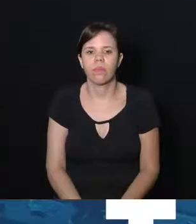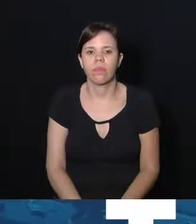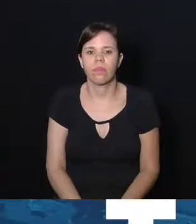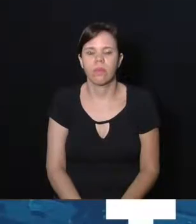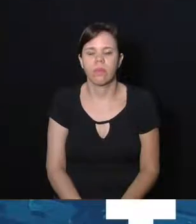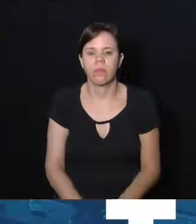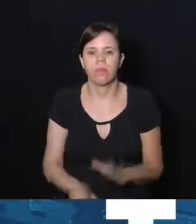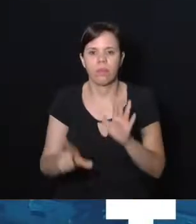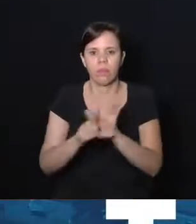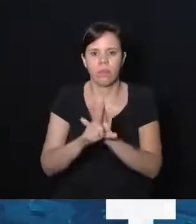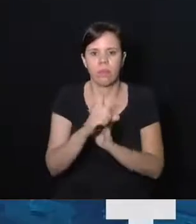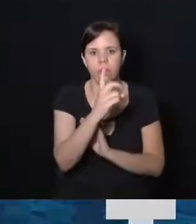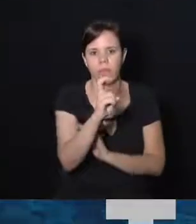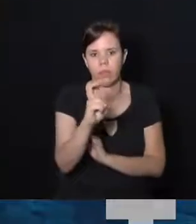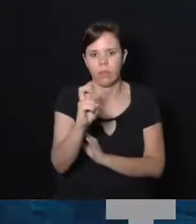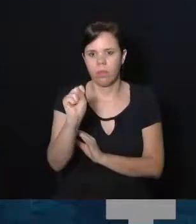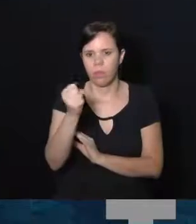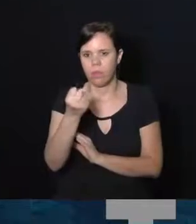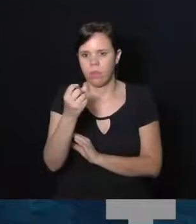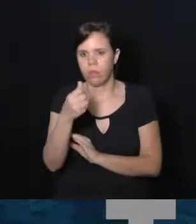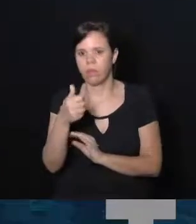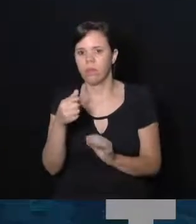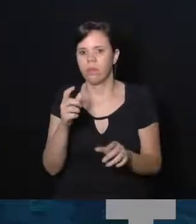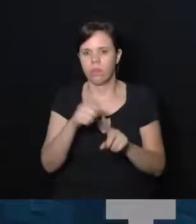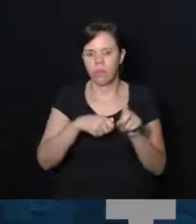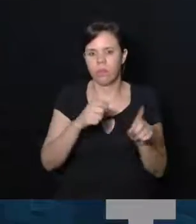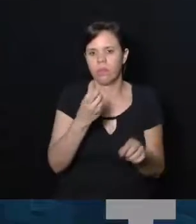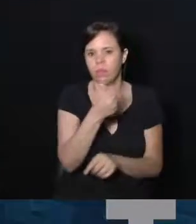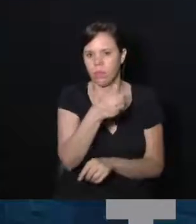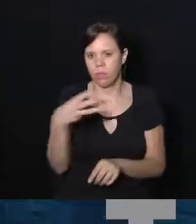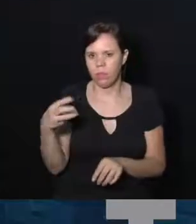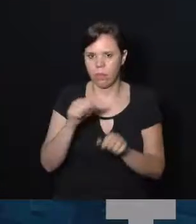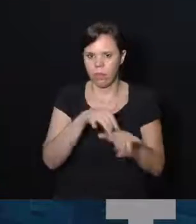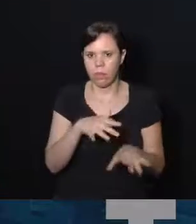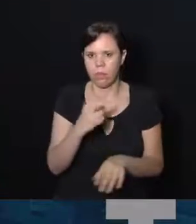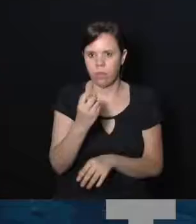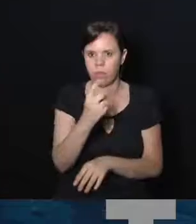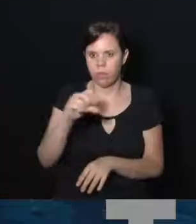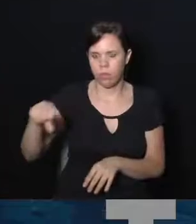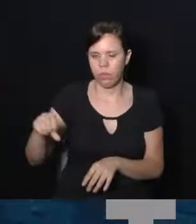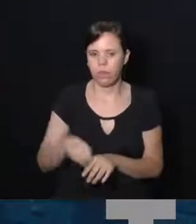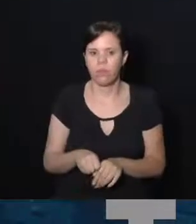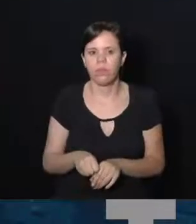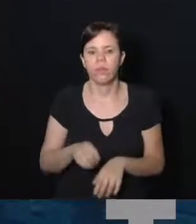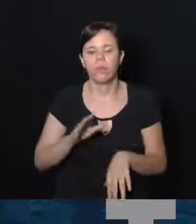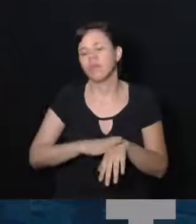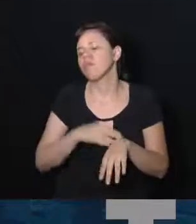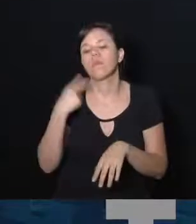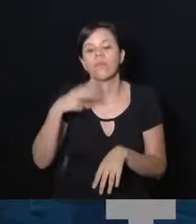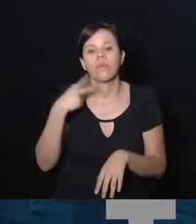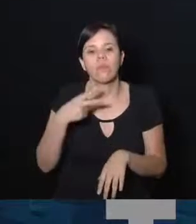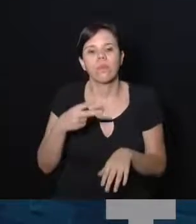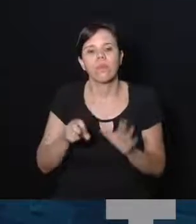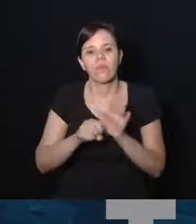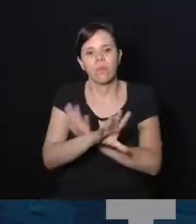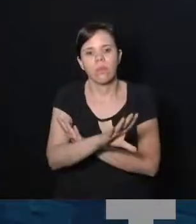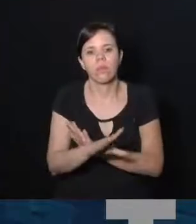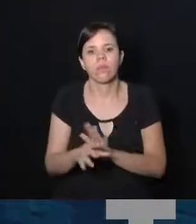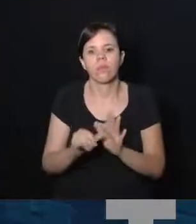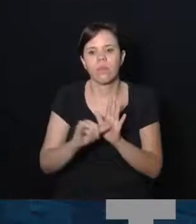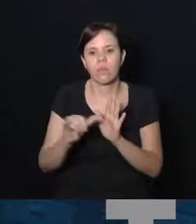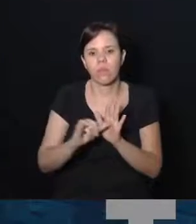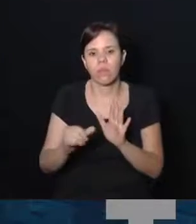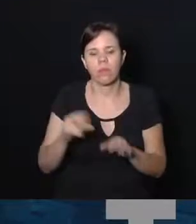A Lei número 15.800, de 13 de setembro de 2019, de autoria do vereador Luiz Henrique Cirilo, foi publicada no Diário Oficial